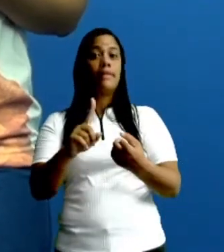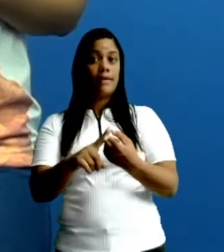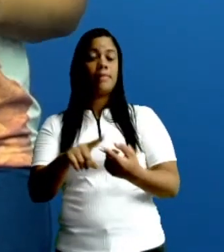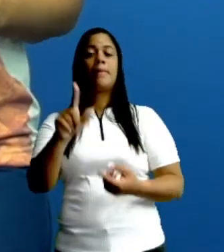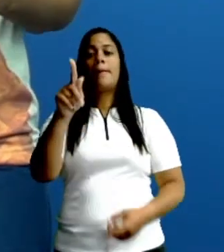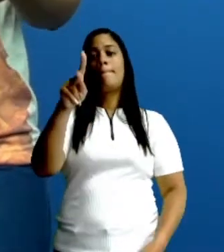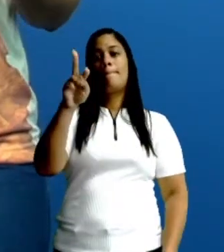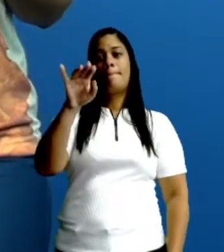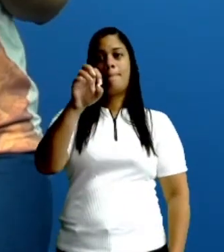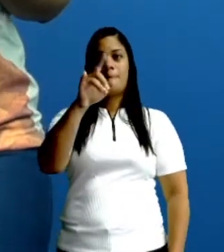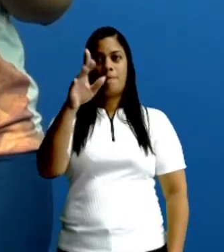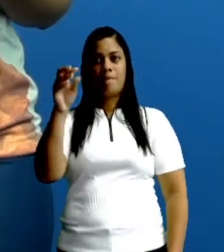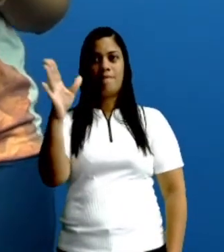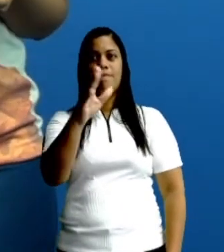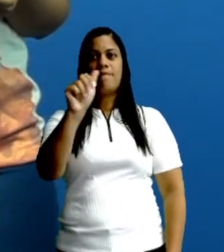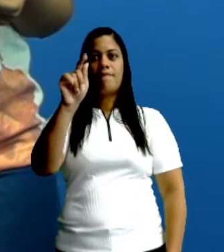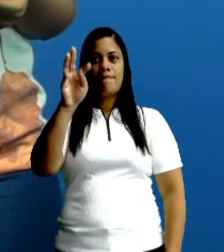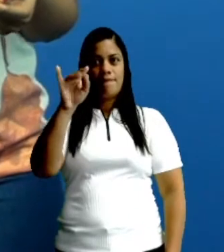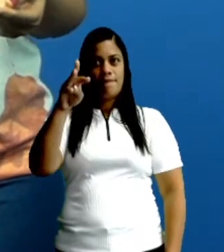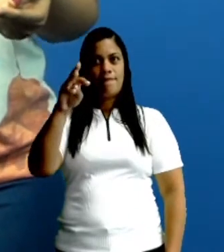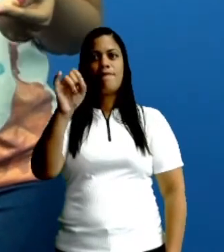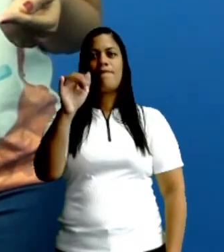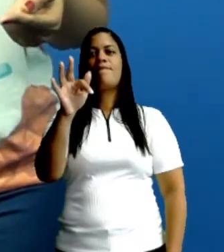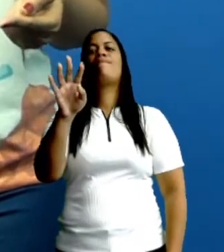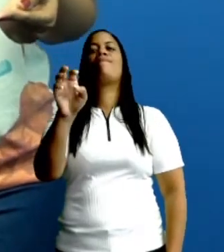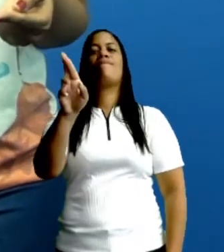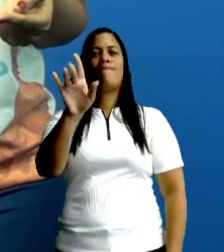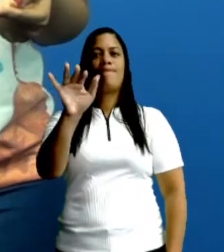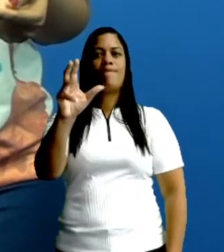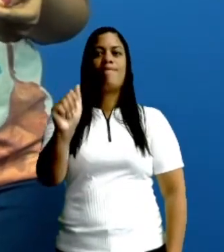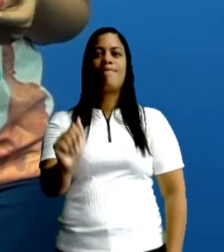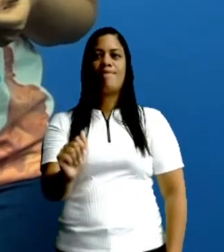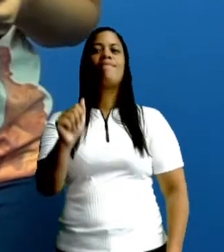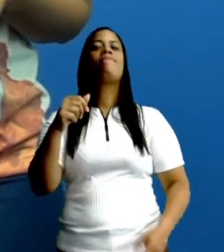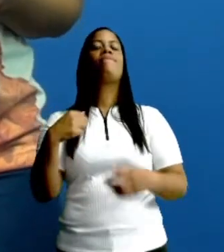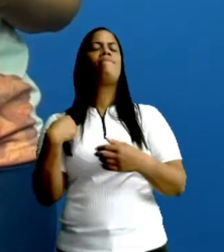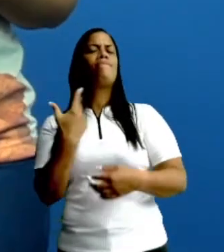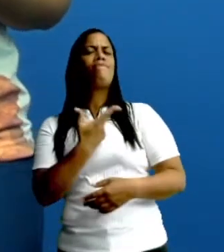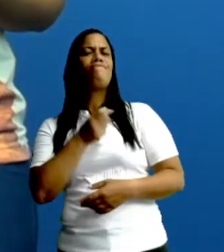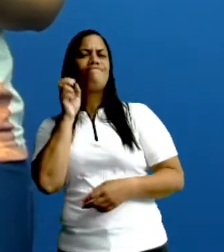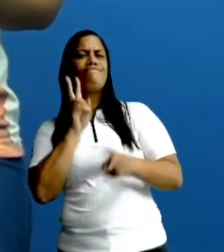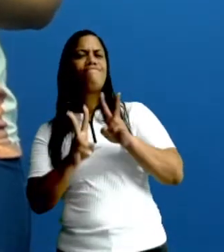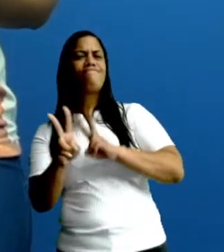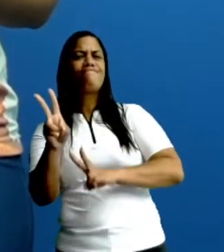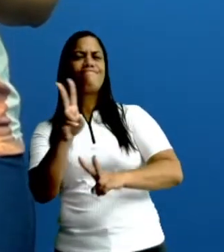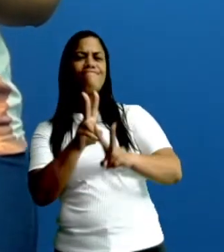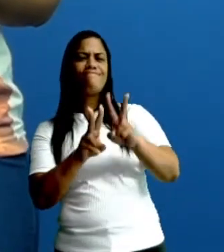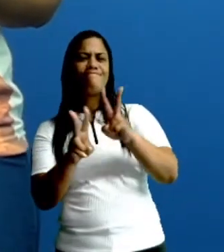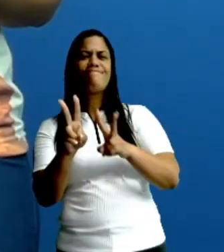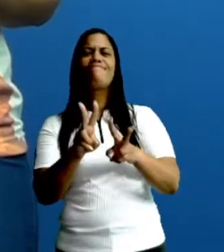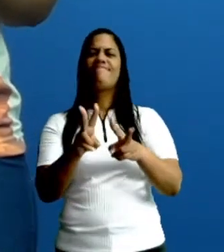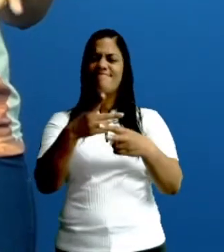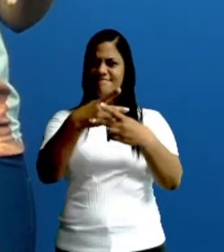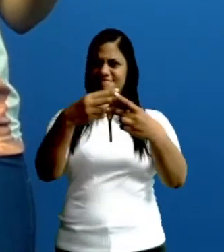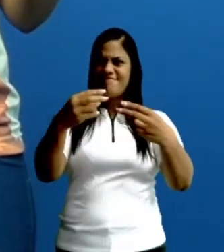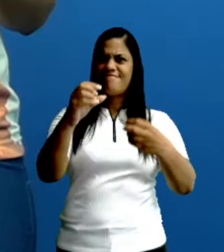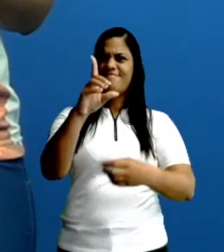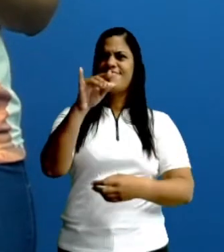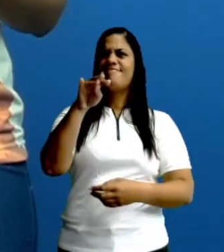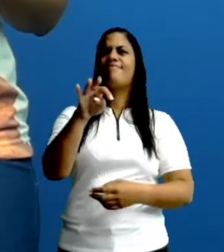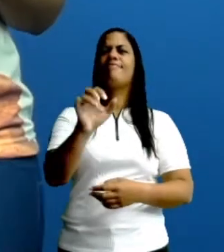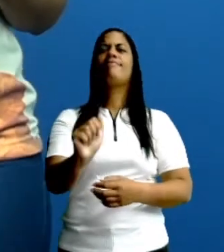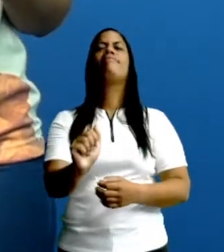atmosférica. E agindo nesses elementos, eu vou encontrar os fatores do clima que